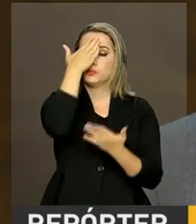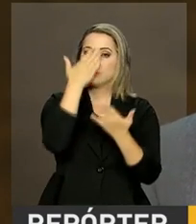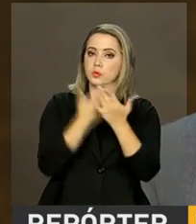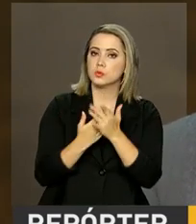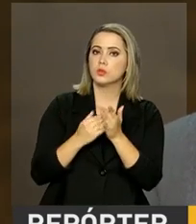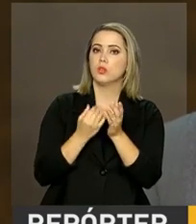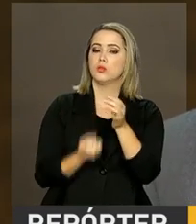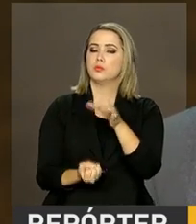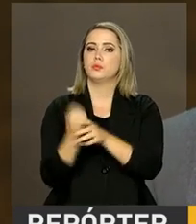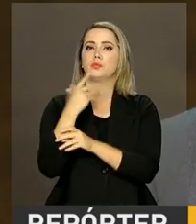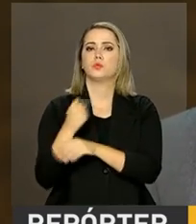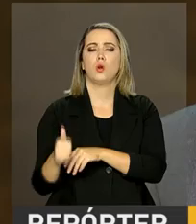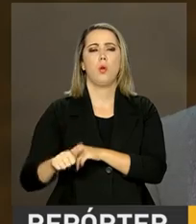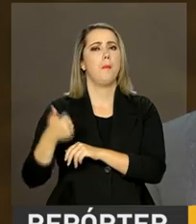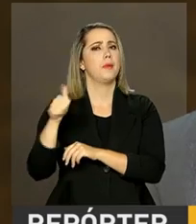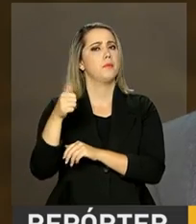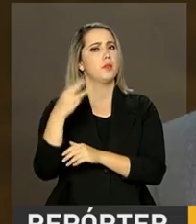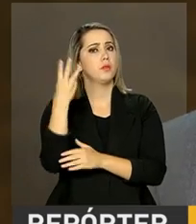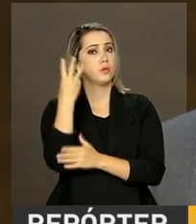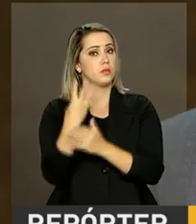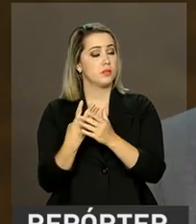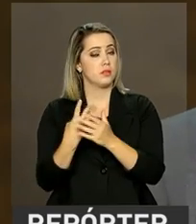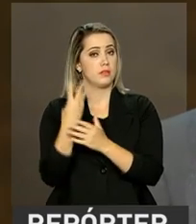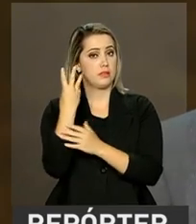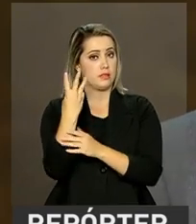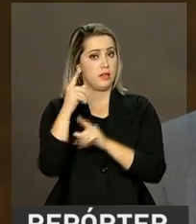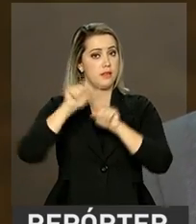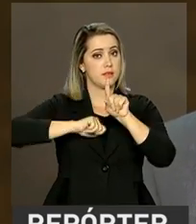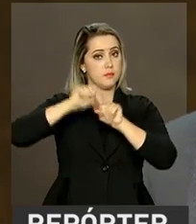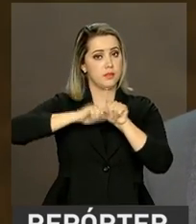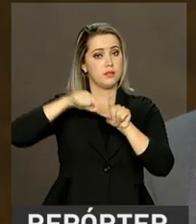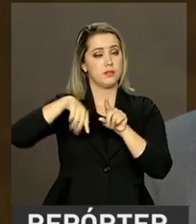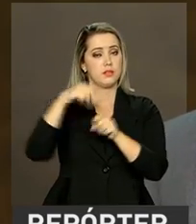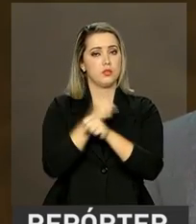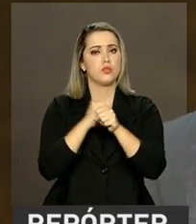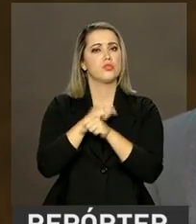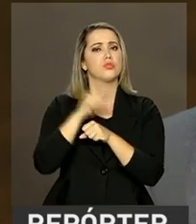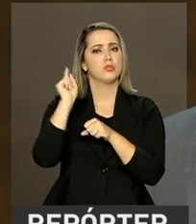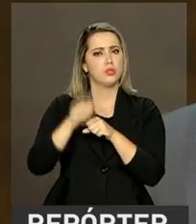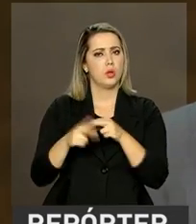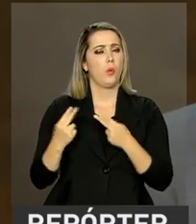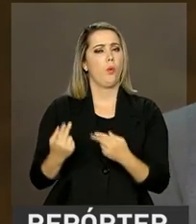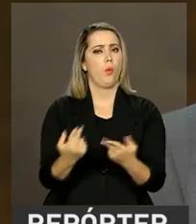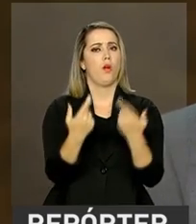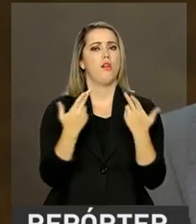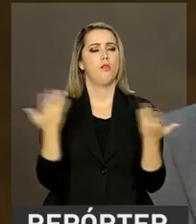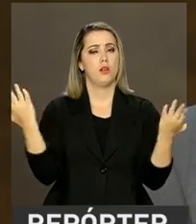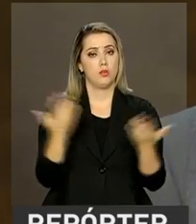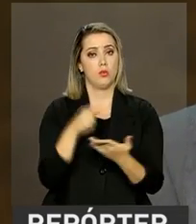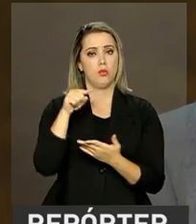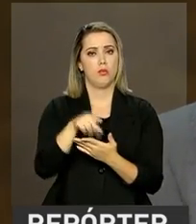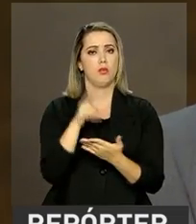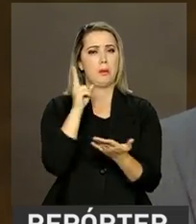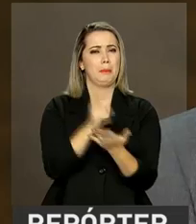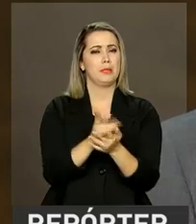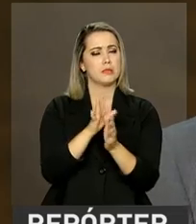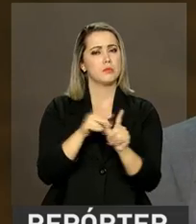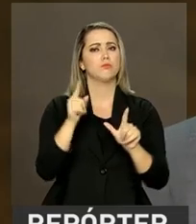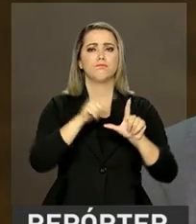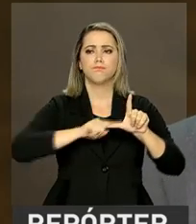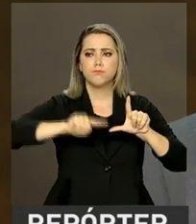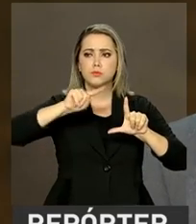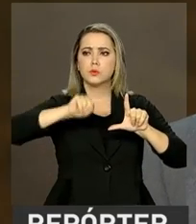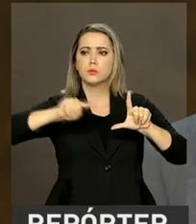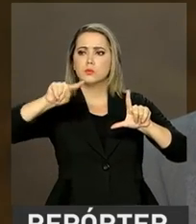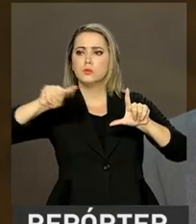trimestre desse ano sejam exatamente os mesmos que a gente tá assistindo agora não os mesmos mas pelo menos a mesma tendência de